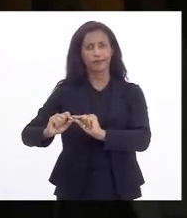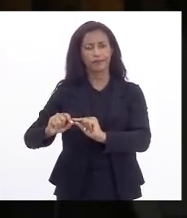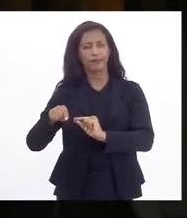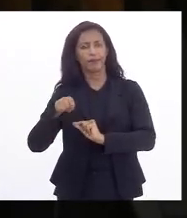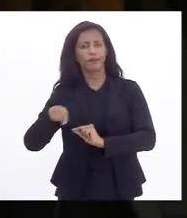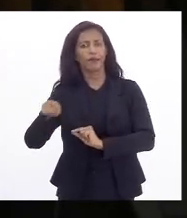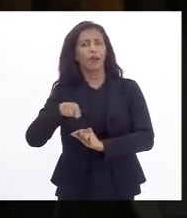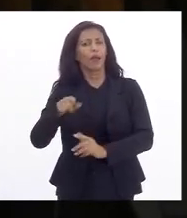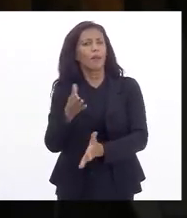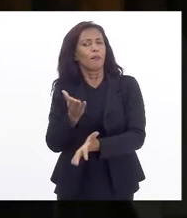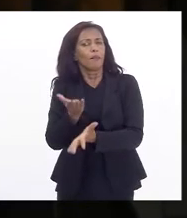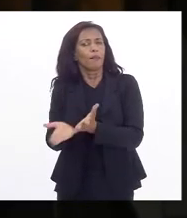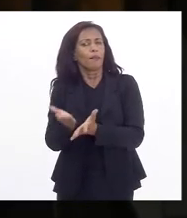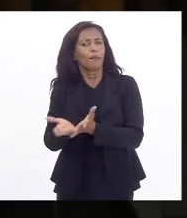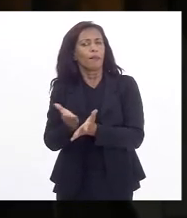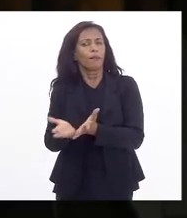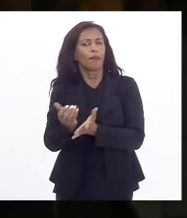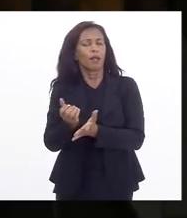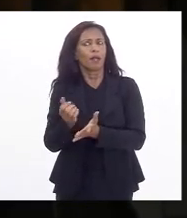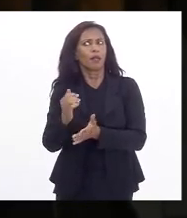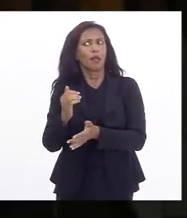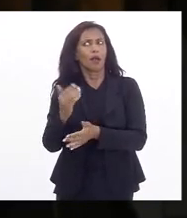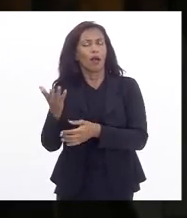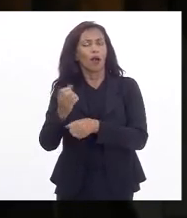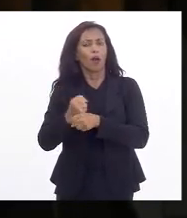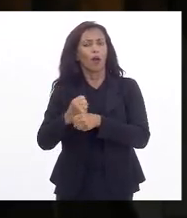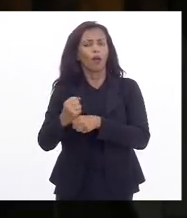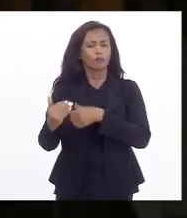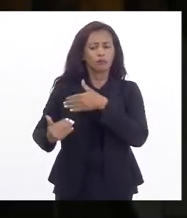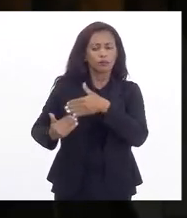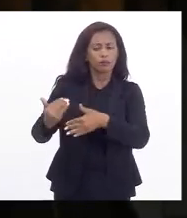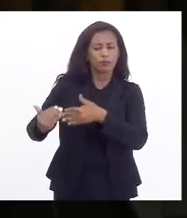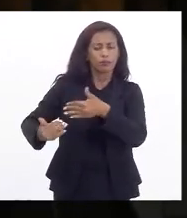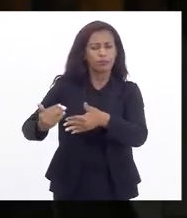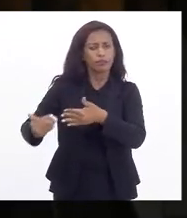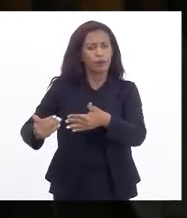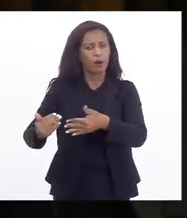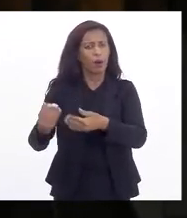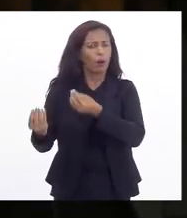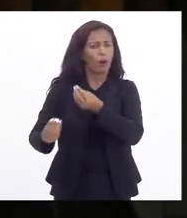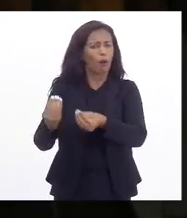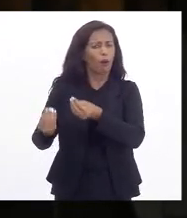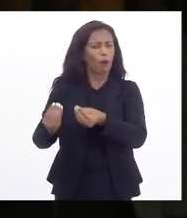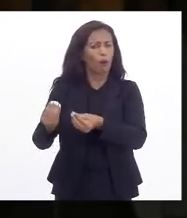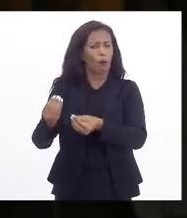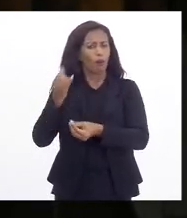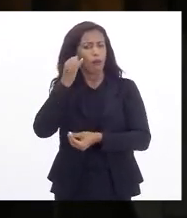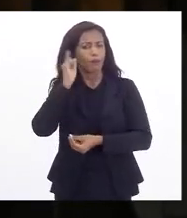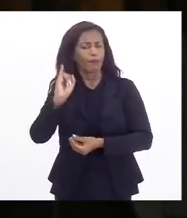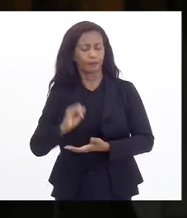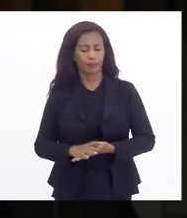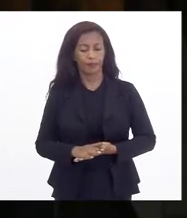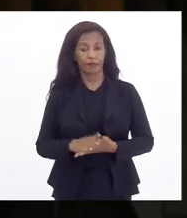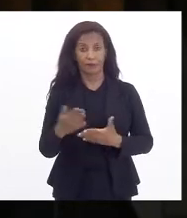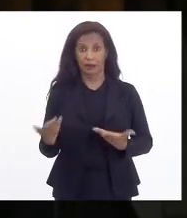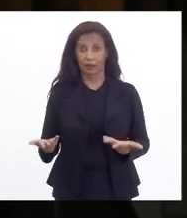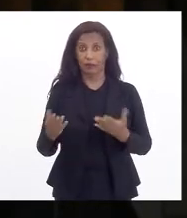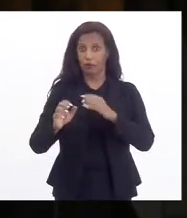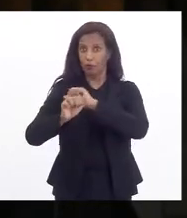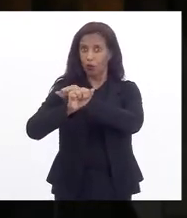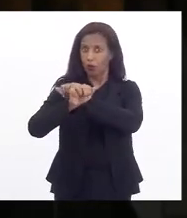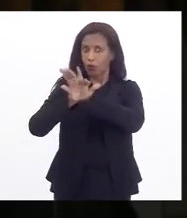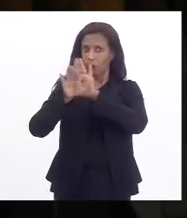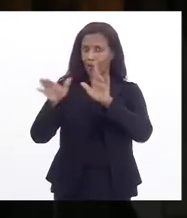essas perdas ao longo dos próximos anos então ficou Claro a senhora presidente